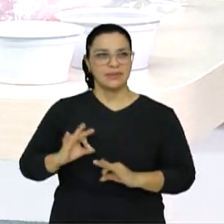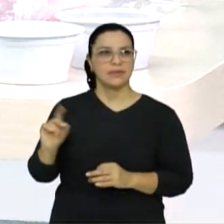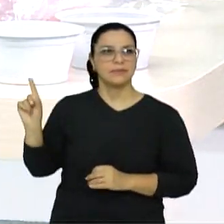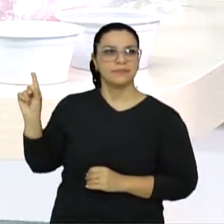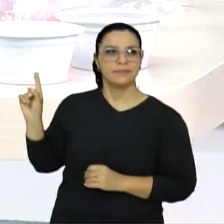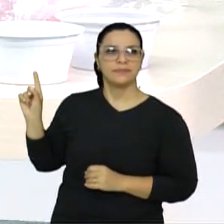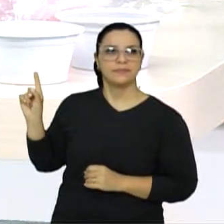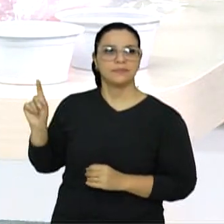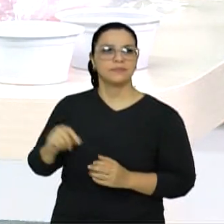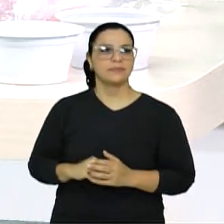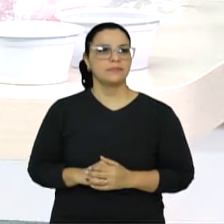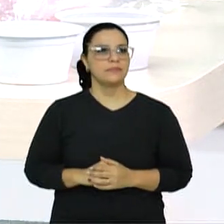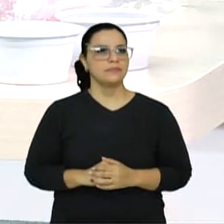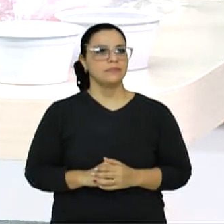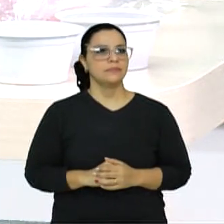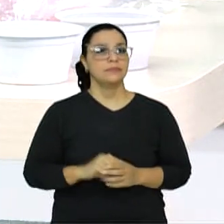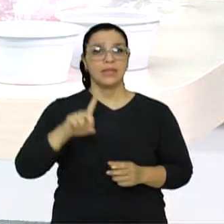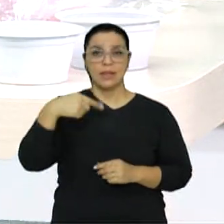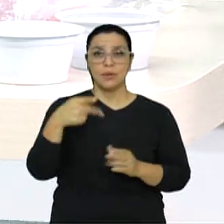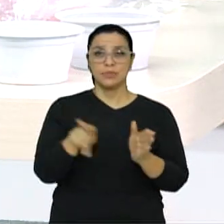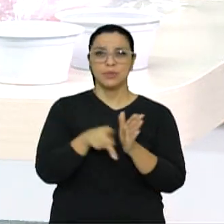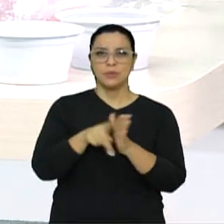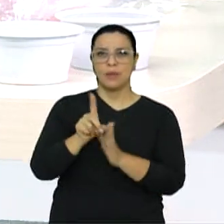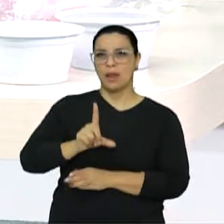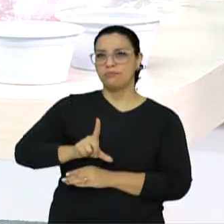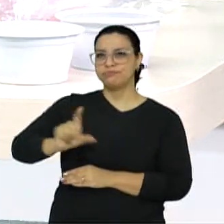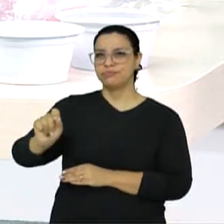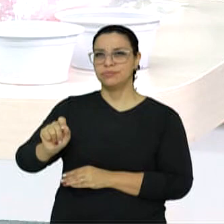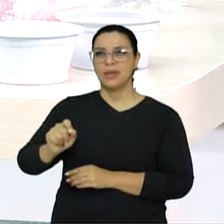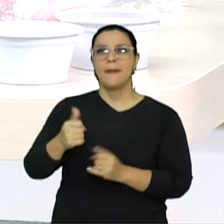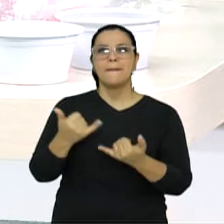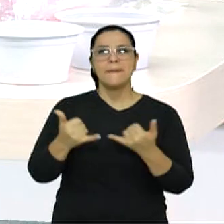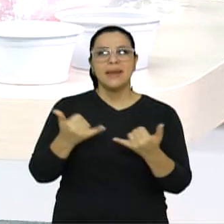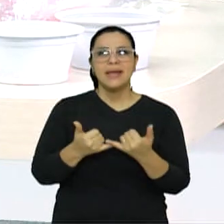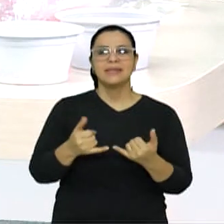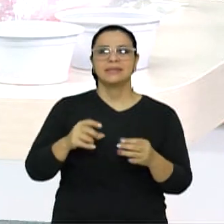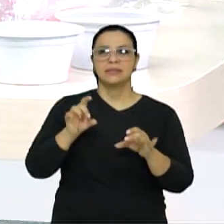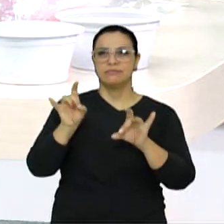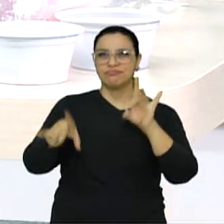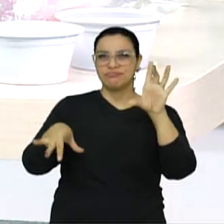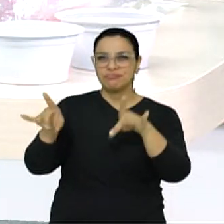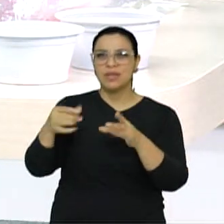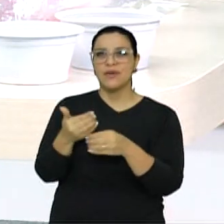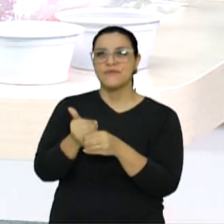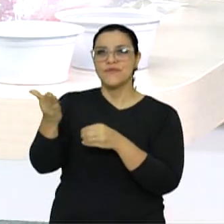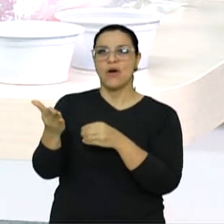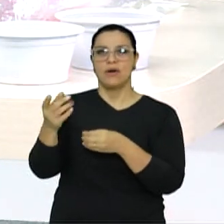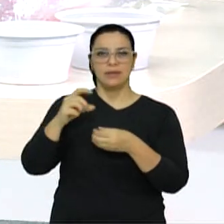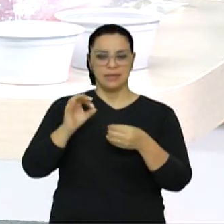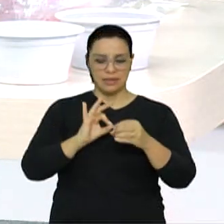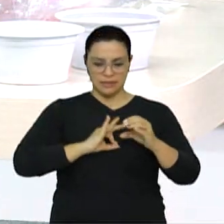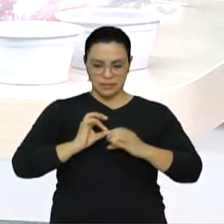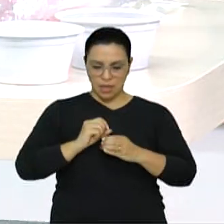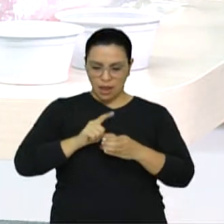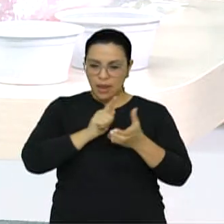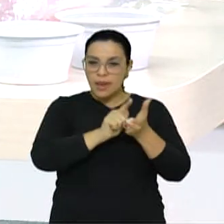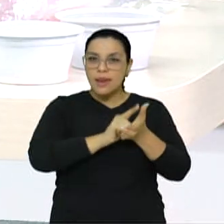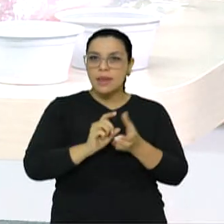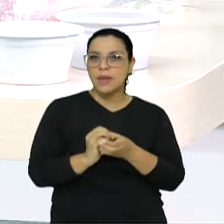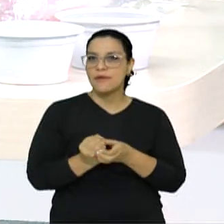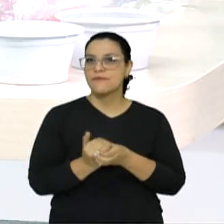faz o empacotamento e depois ela secreta essa substância, muitas vezes jogando para fora da célula. Então, coloquei